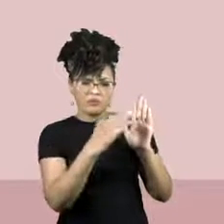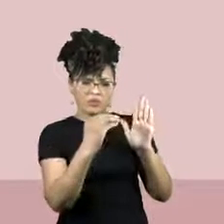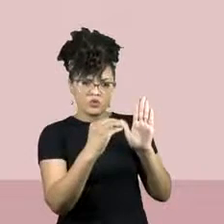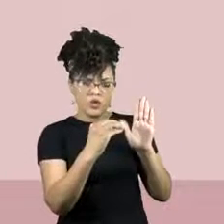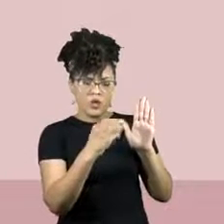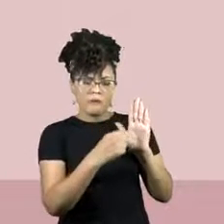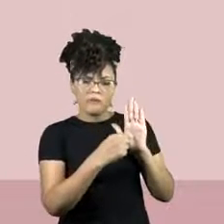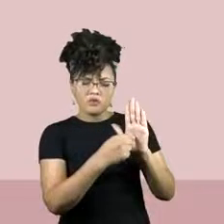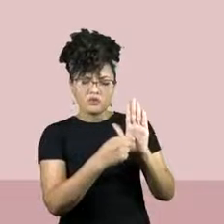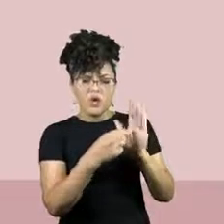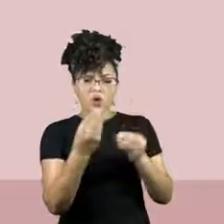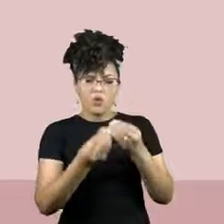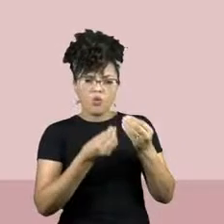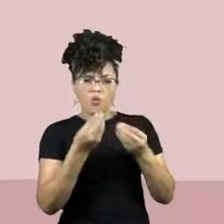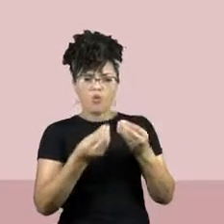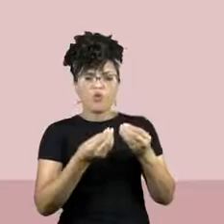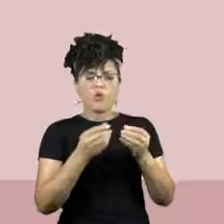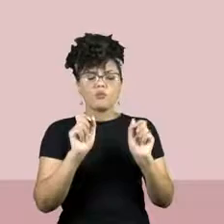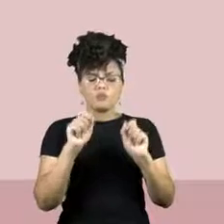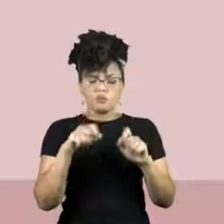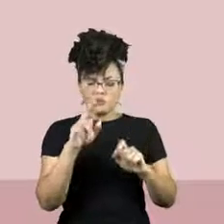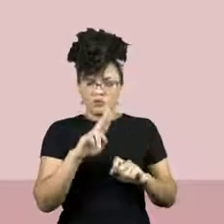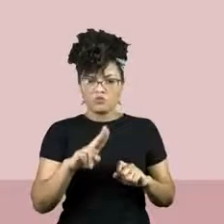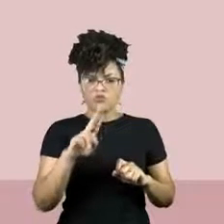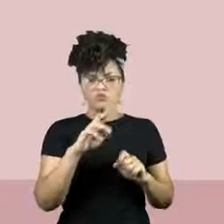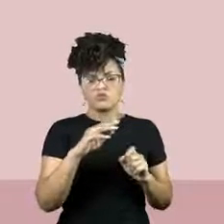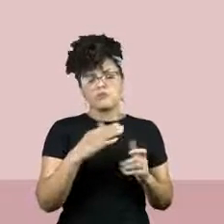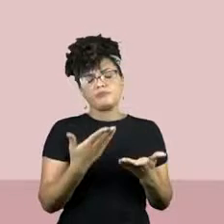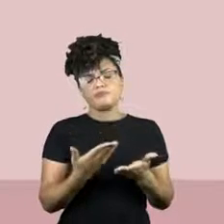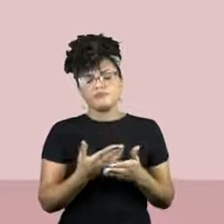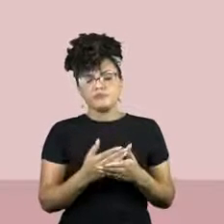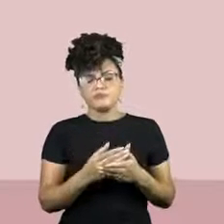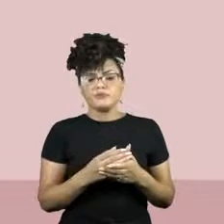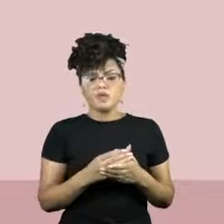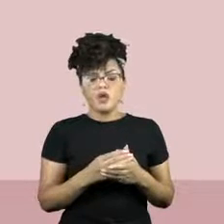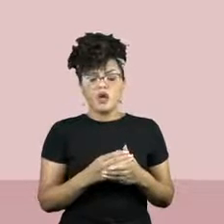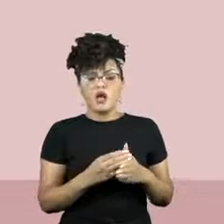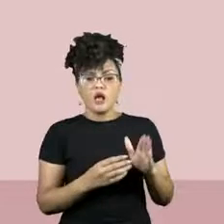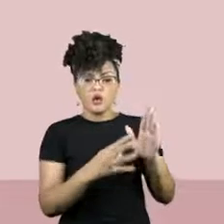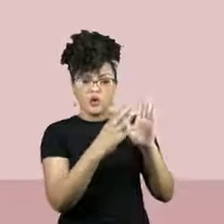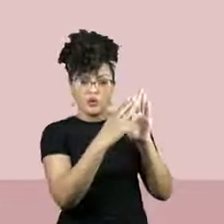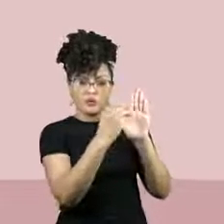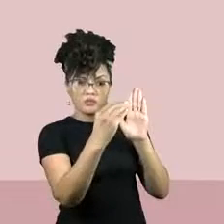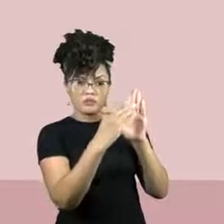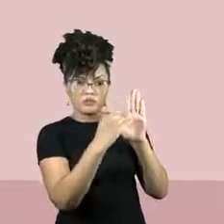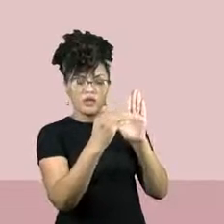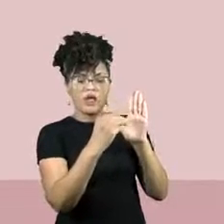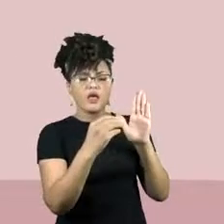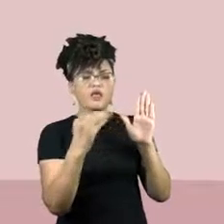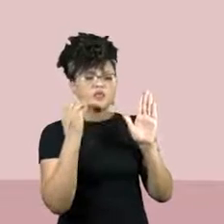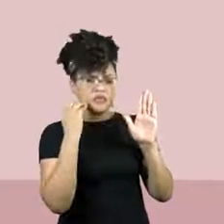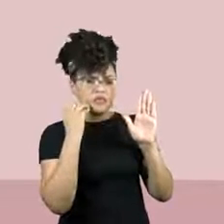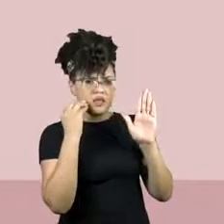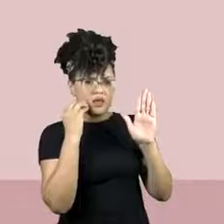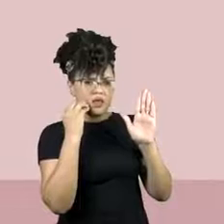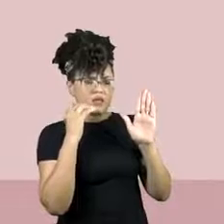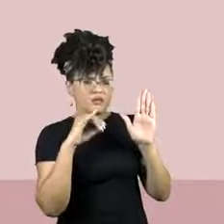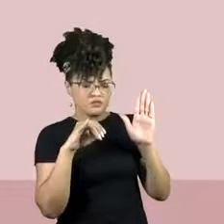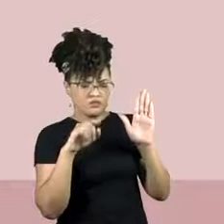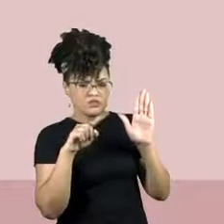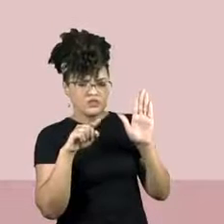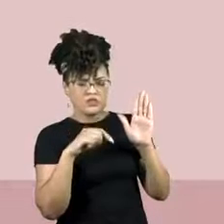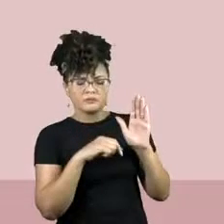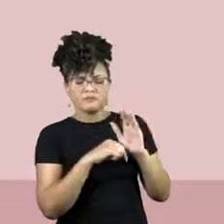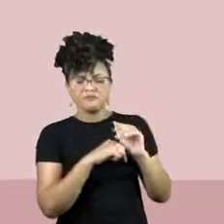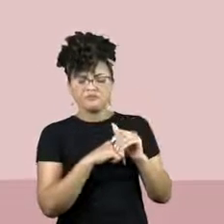como funciona. Depois vocês pegam o software escaneando esse QR Code aqui e façam um teste vocês mesmos, vendo a gravação desse